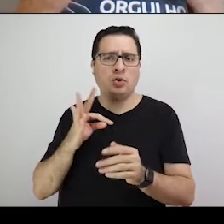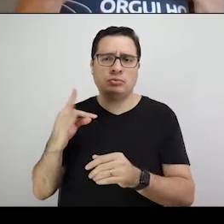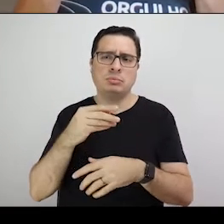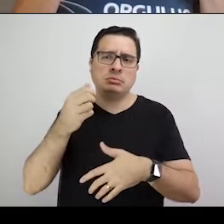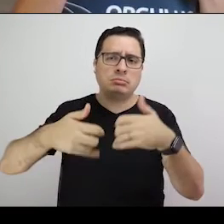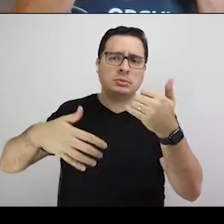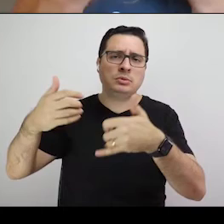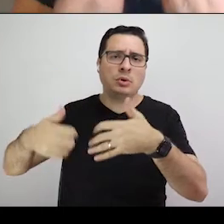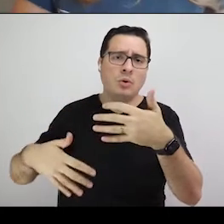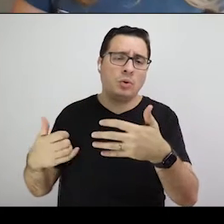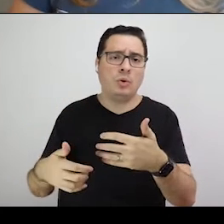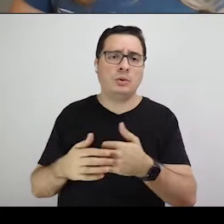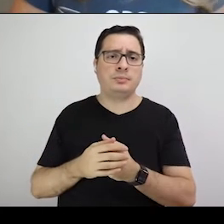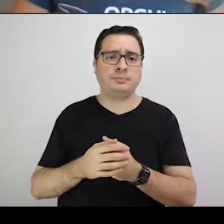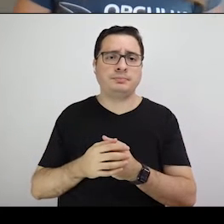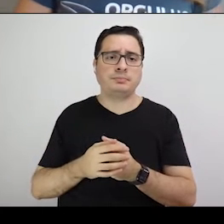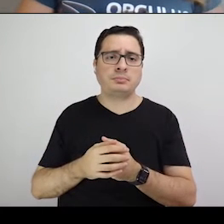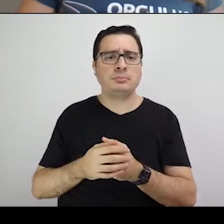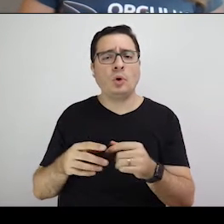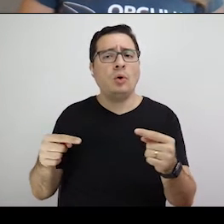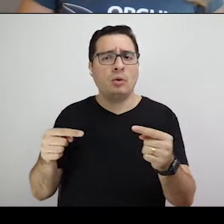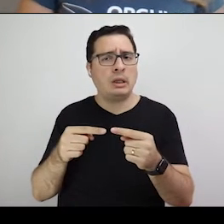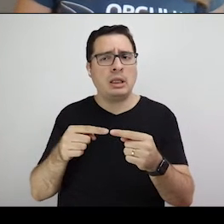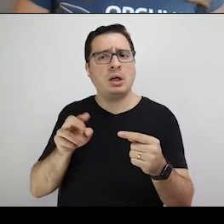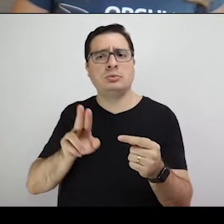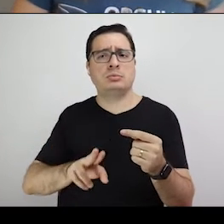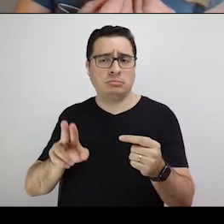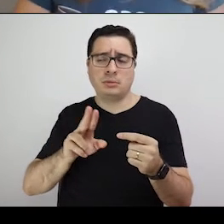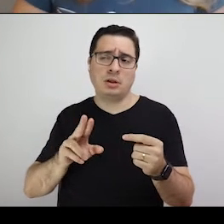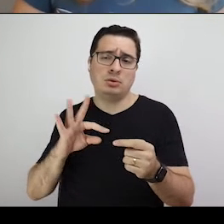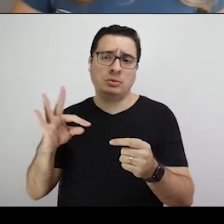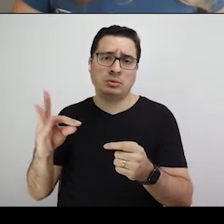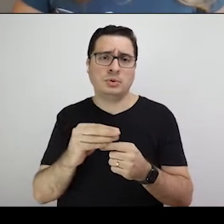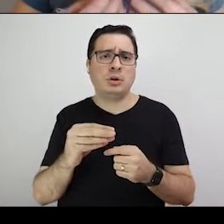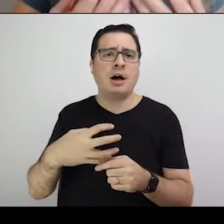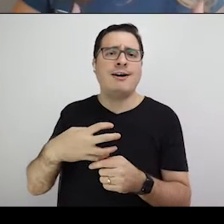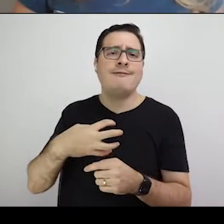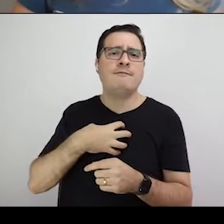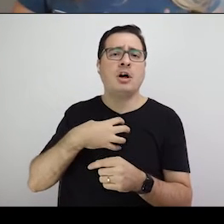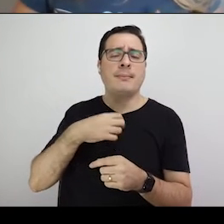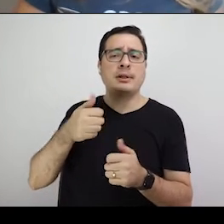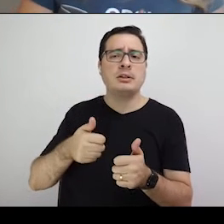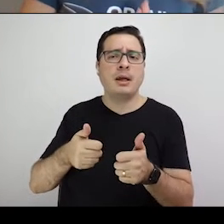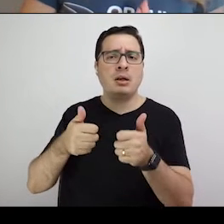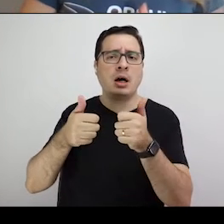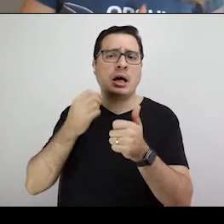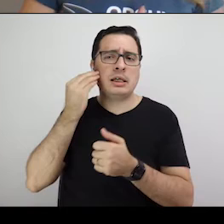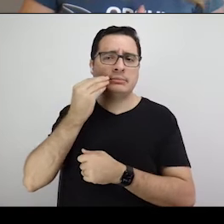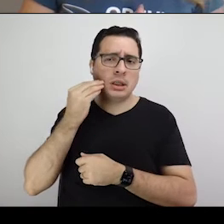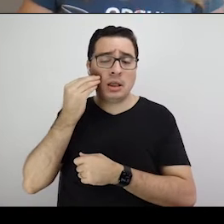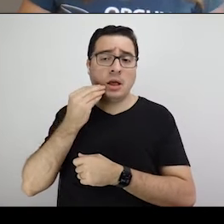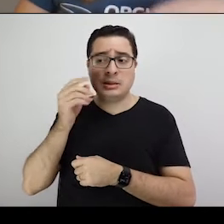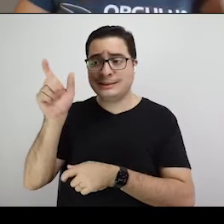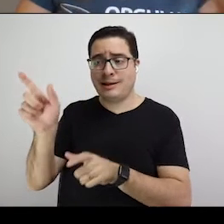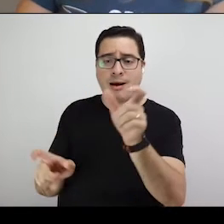que faz parte da usabilidade, né, a forma de melhorar a experiência desse